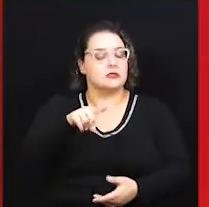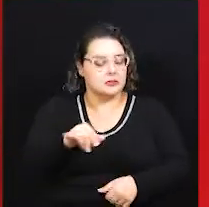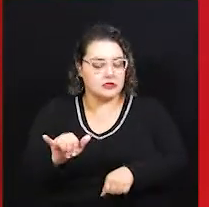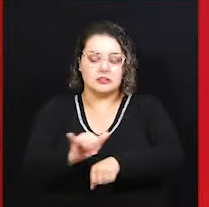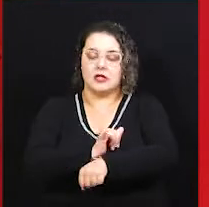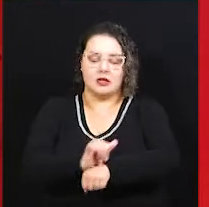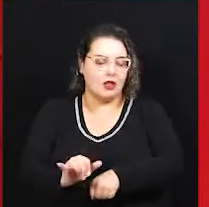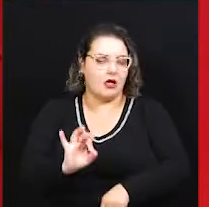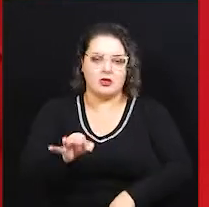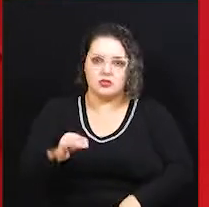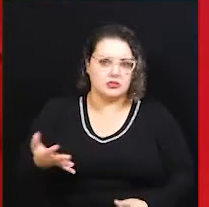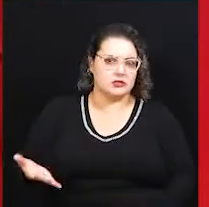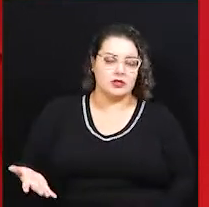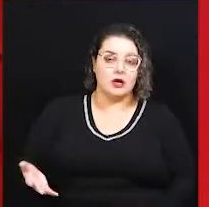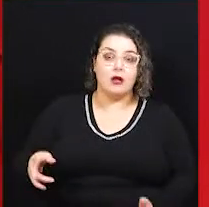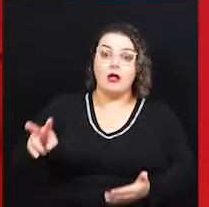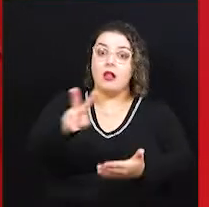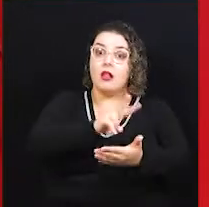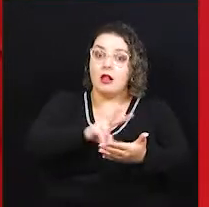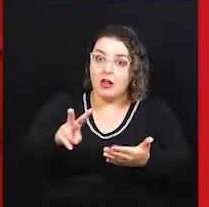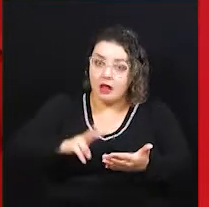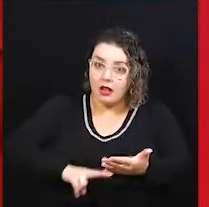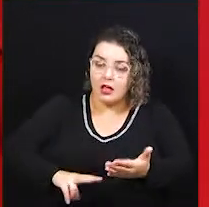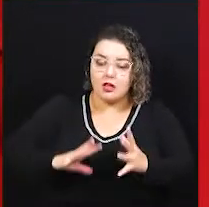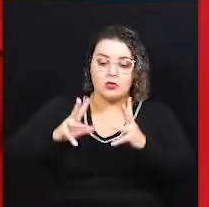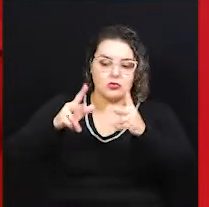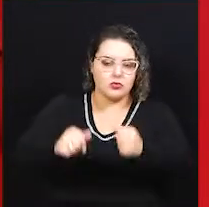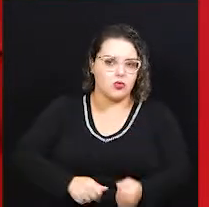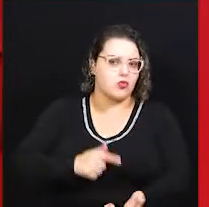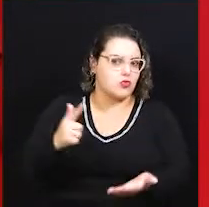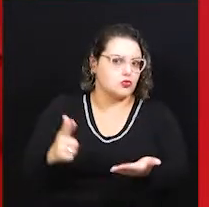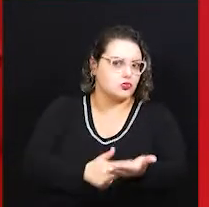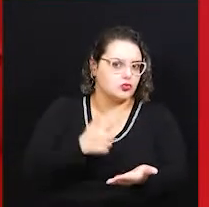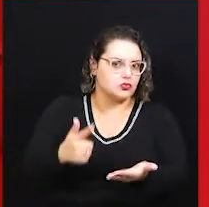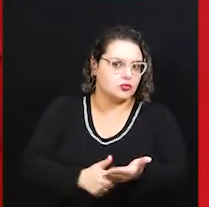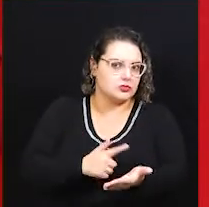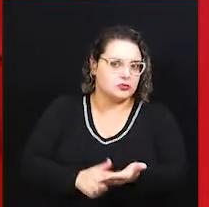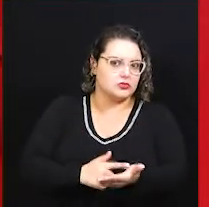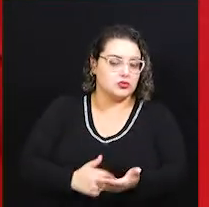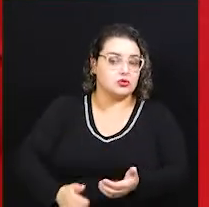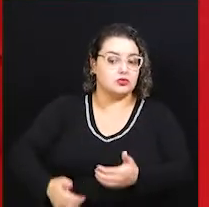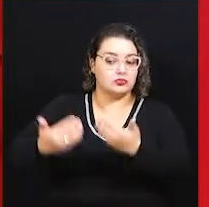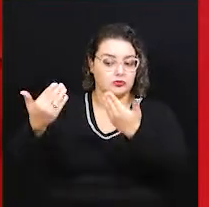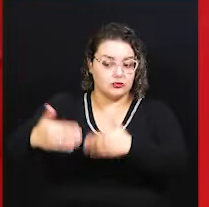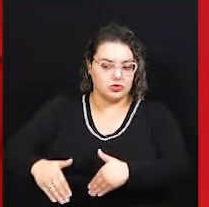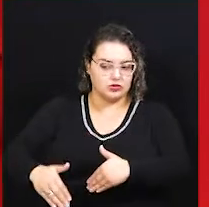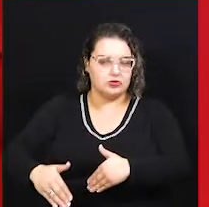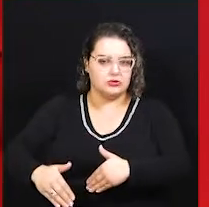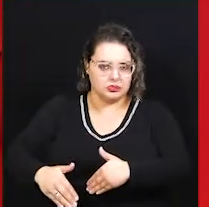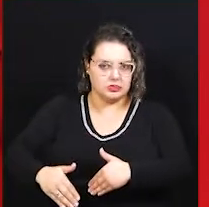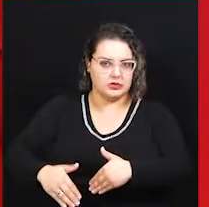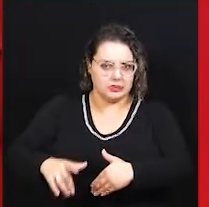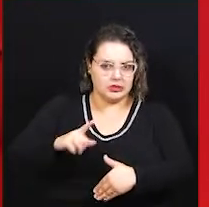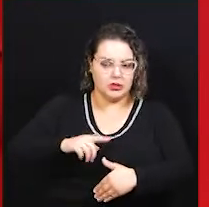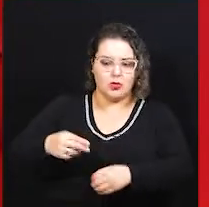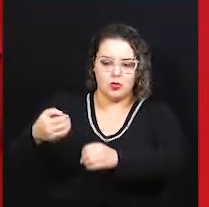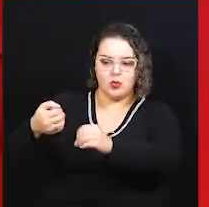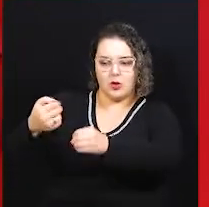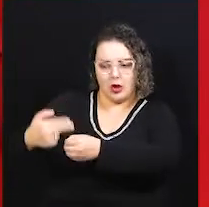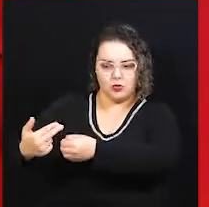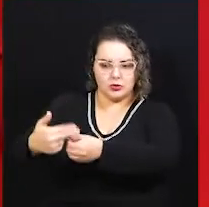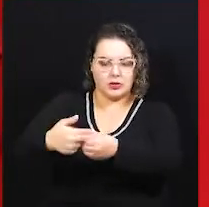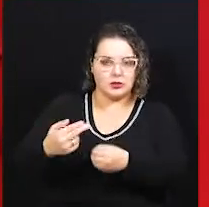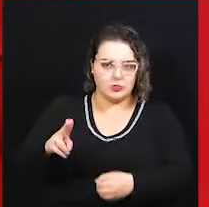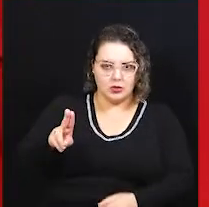ser estratégico. Então, ler as obras literárias que a Unicamp e a FUVEST têm, pensando na Unicamp. A Unicamp